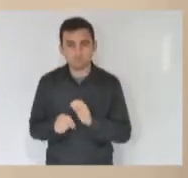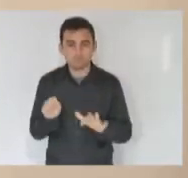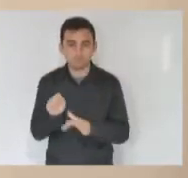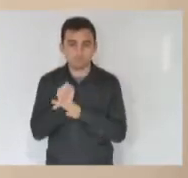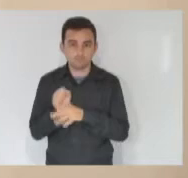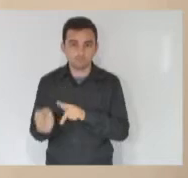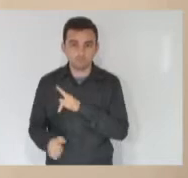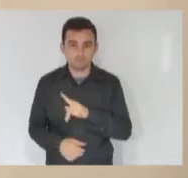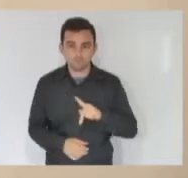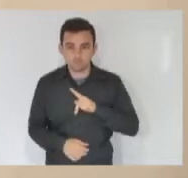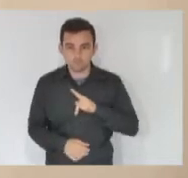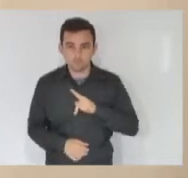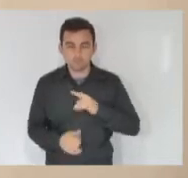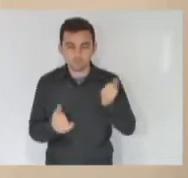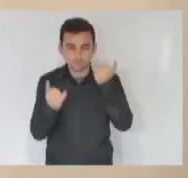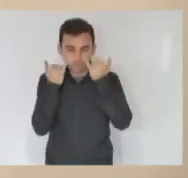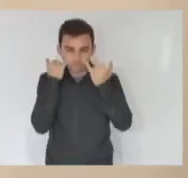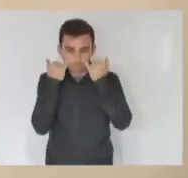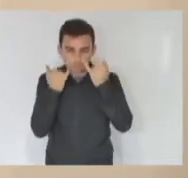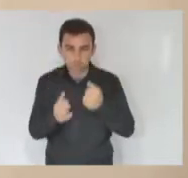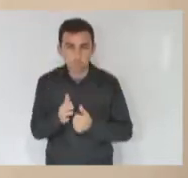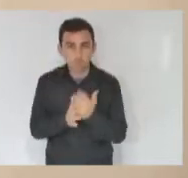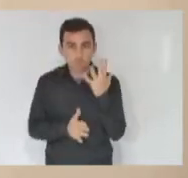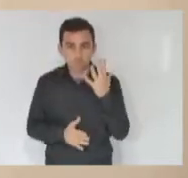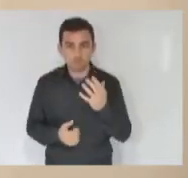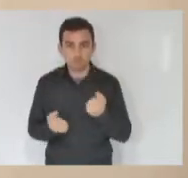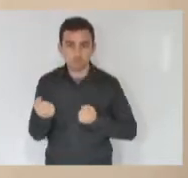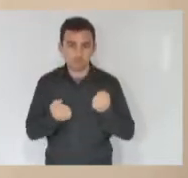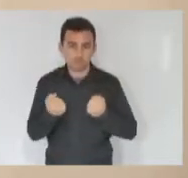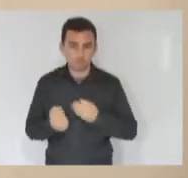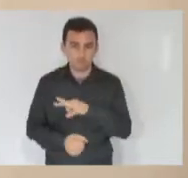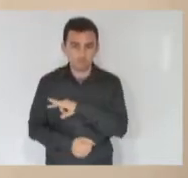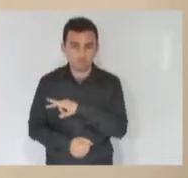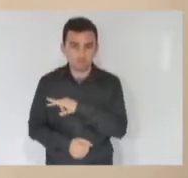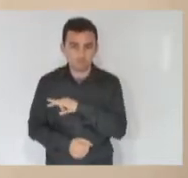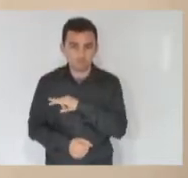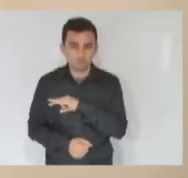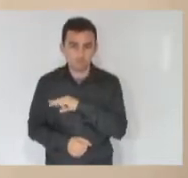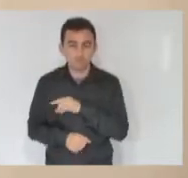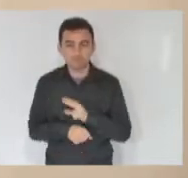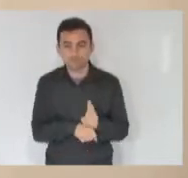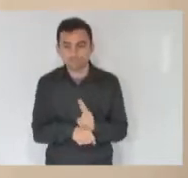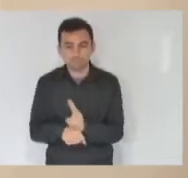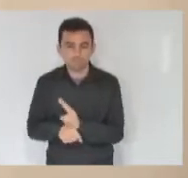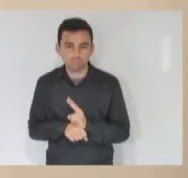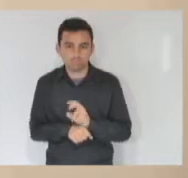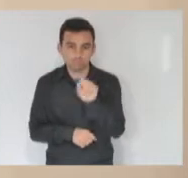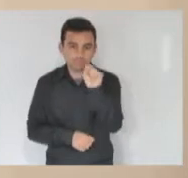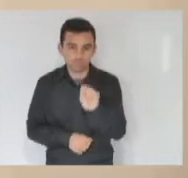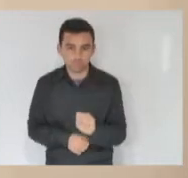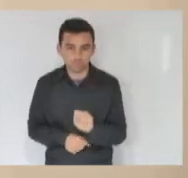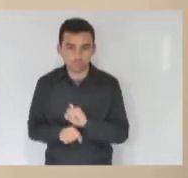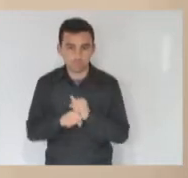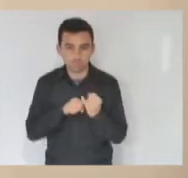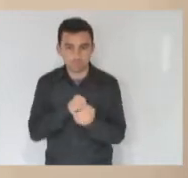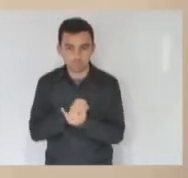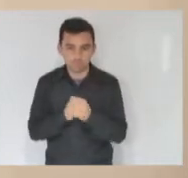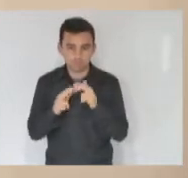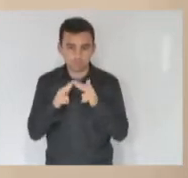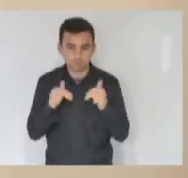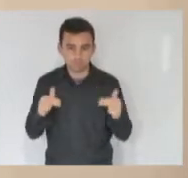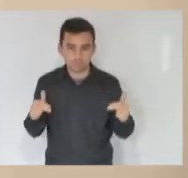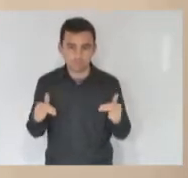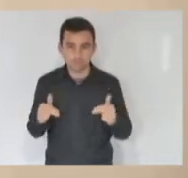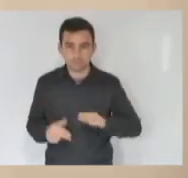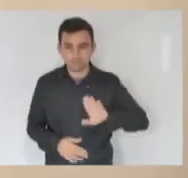Pública informações acerca do número de viaturas da Polícia Militar atuando na patrulha no sul da ilha de Florianópolis. Em discussão, com a palavra o